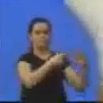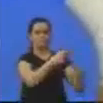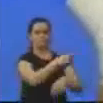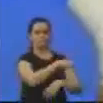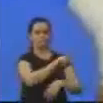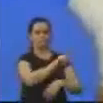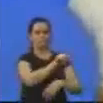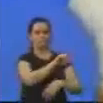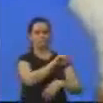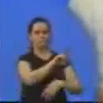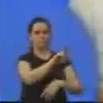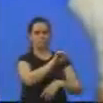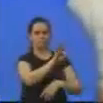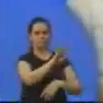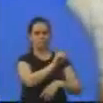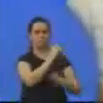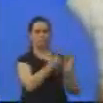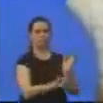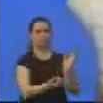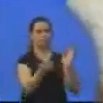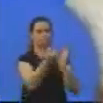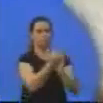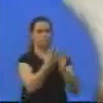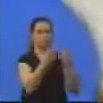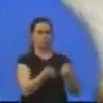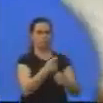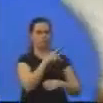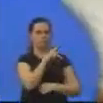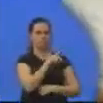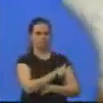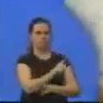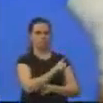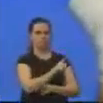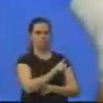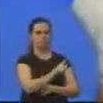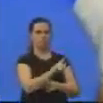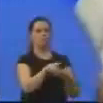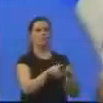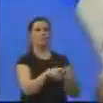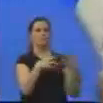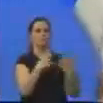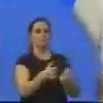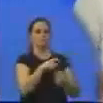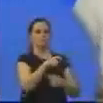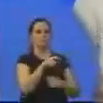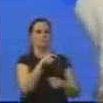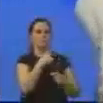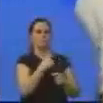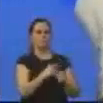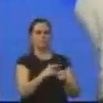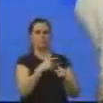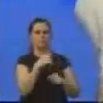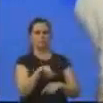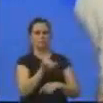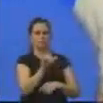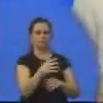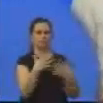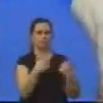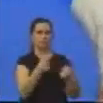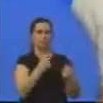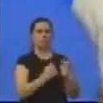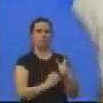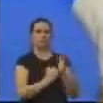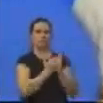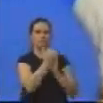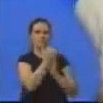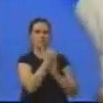eu quero que seja o máximo possível. Então o produto eu chamei de P, e eu disse que o produto x vezes y, esse é o que eu quero achar o máximo.